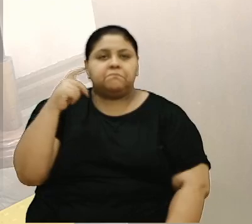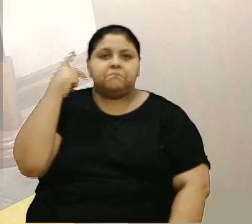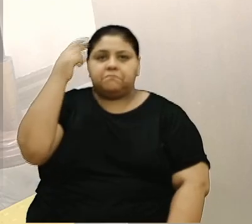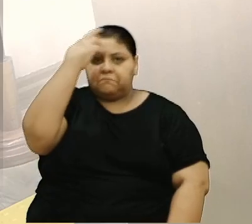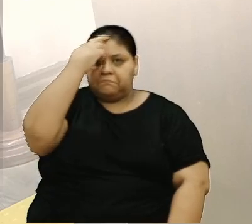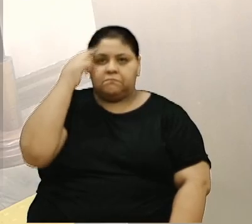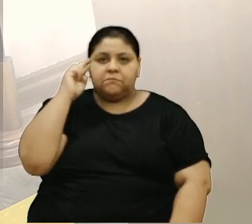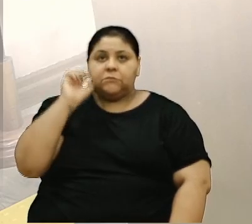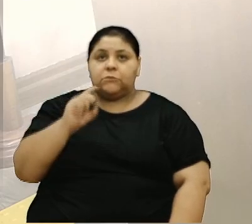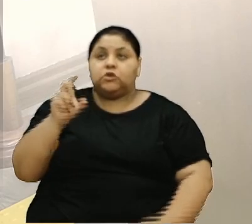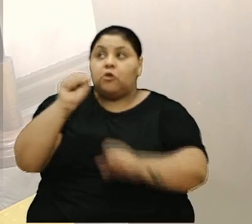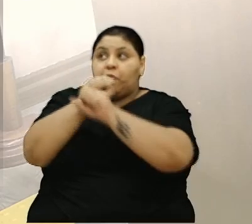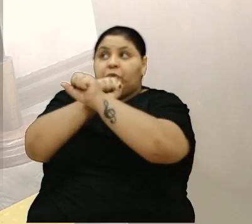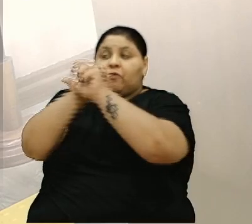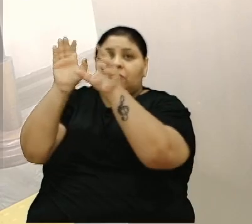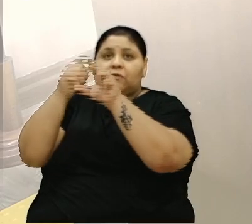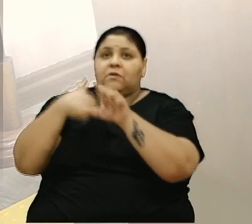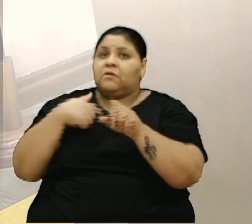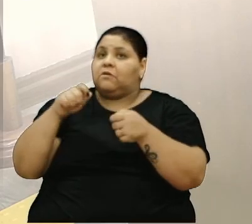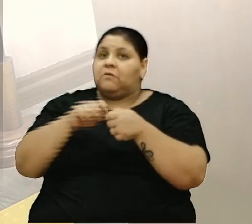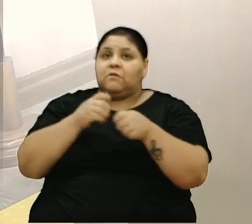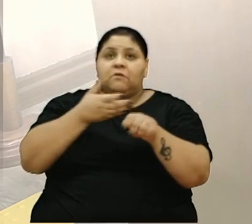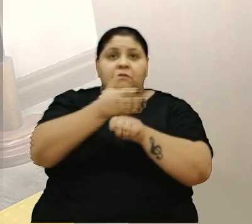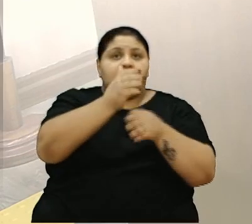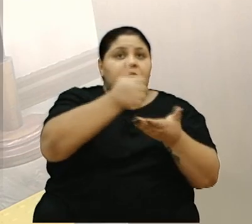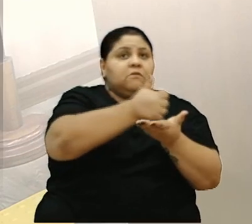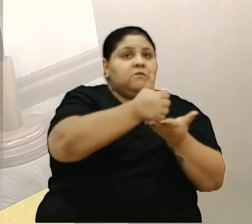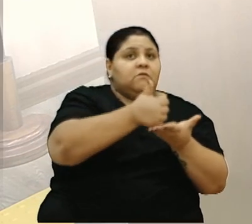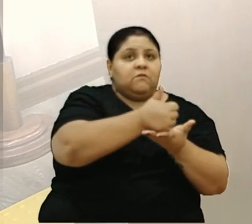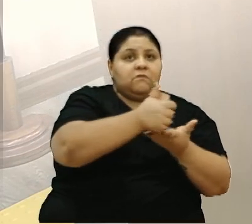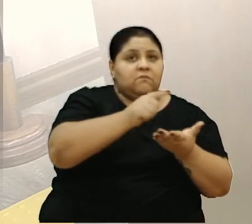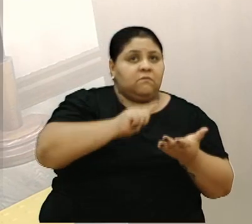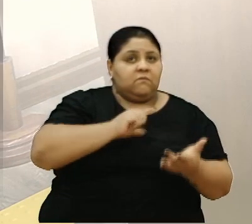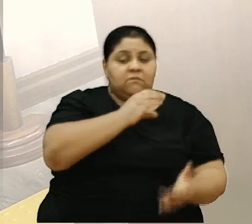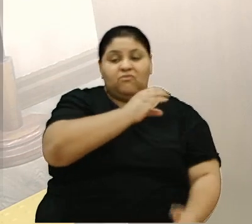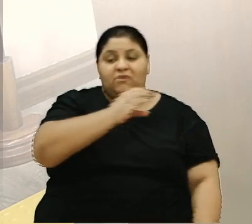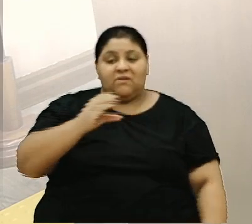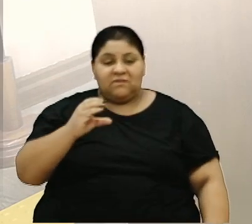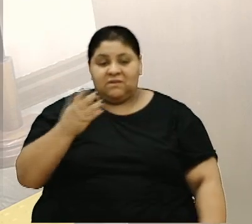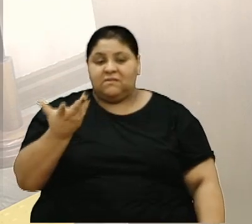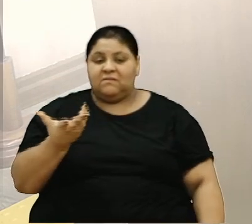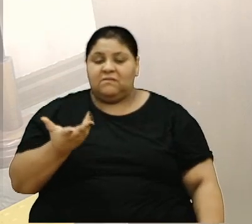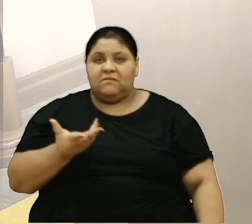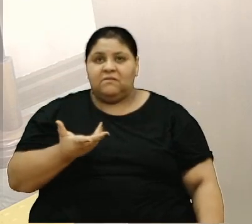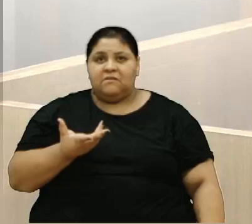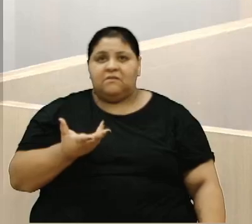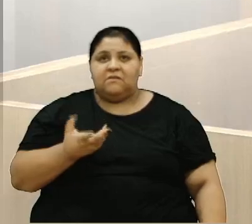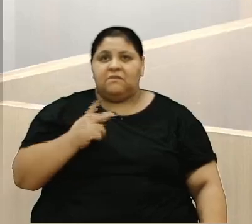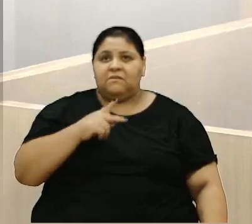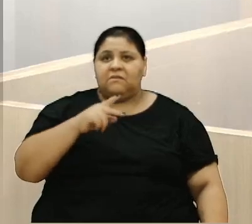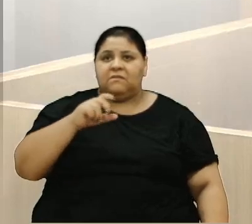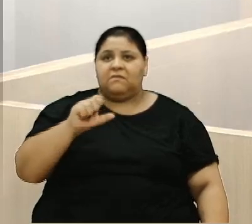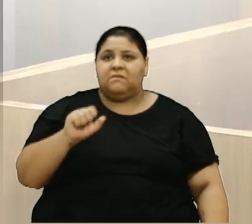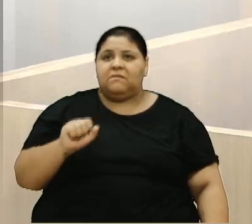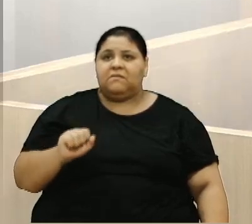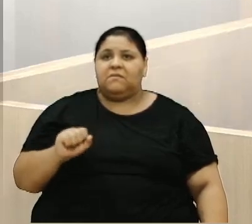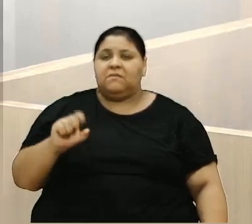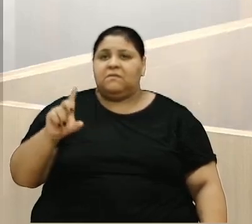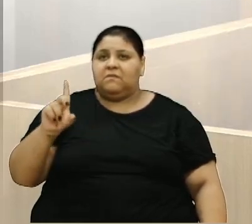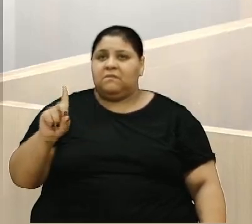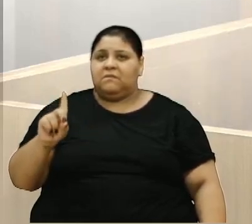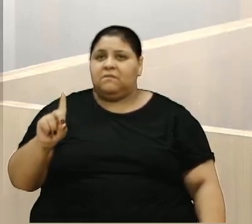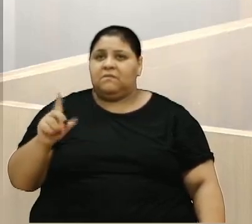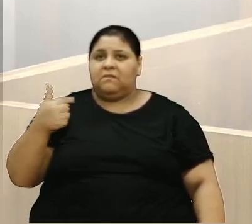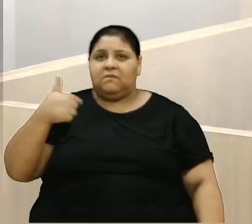só esclarecendo, eu não faço parte da base, eu não tenho CC, não tenho cargos, o PSD não tem cargos desse